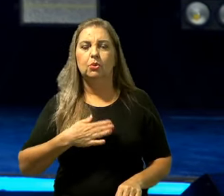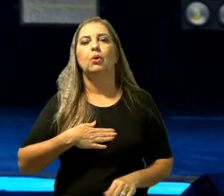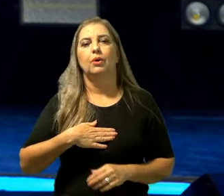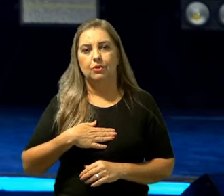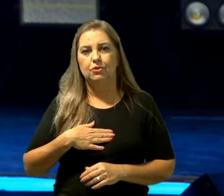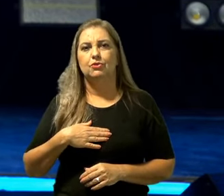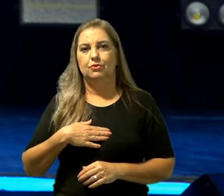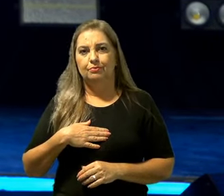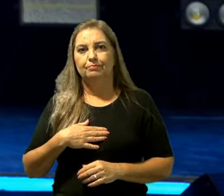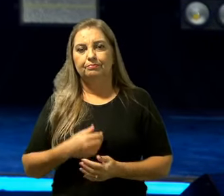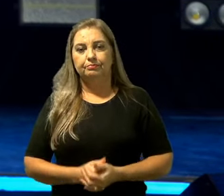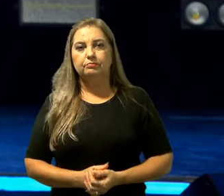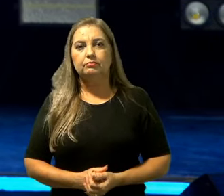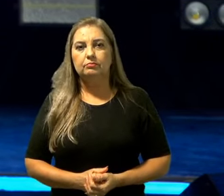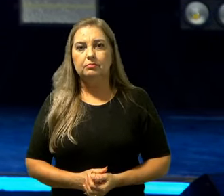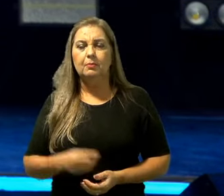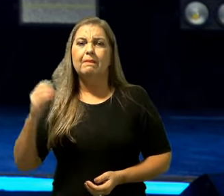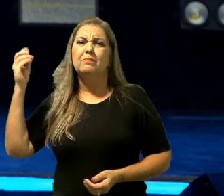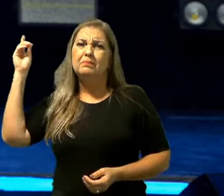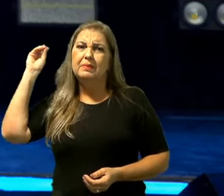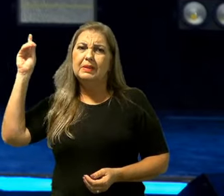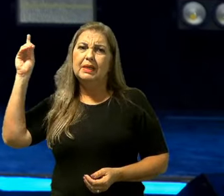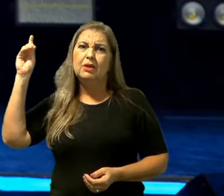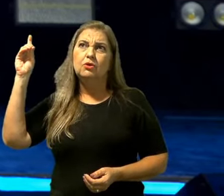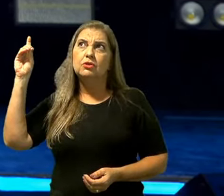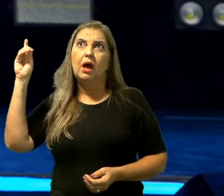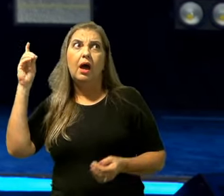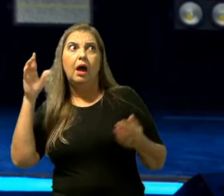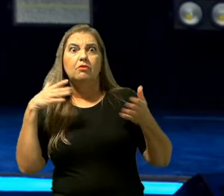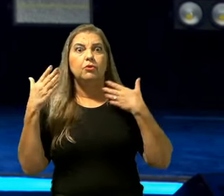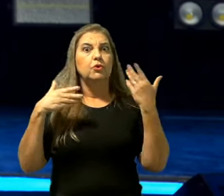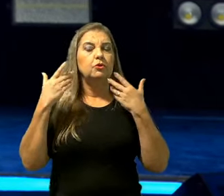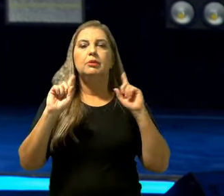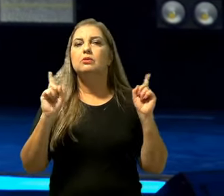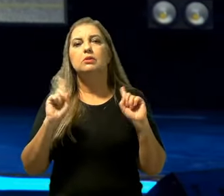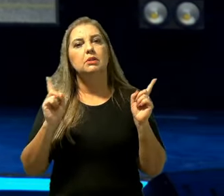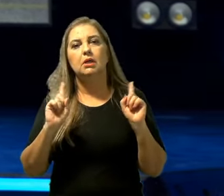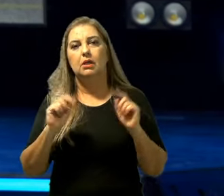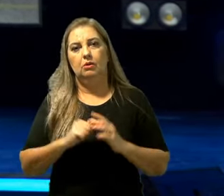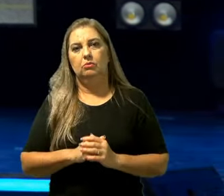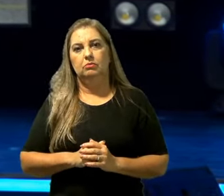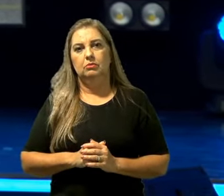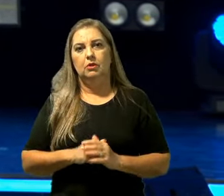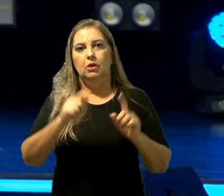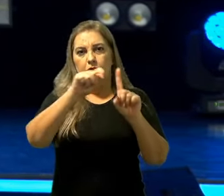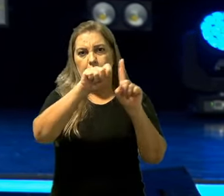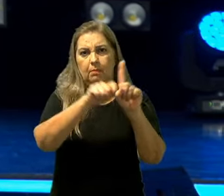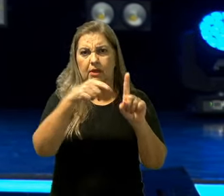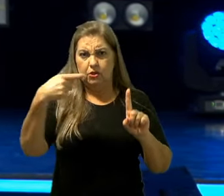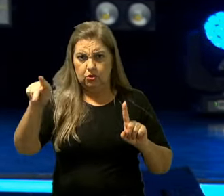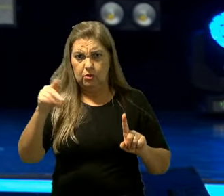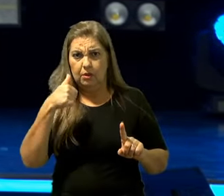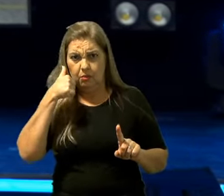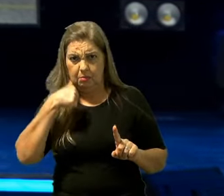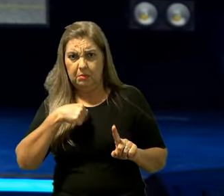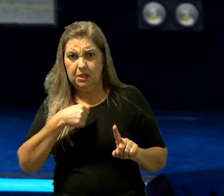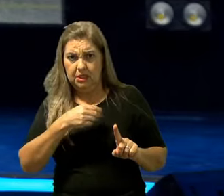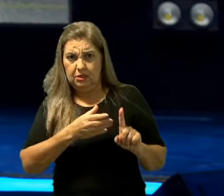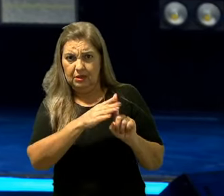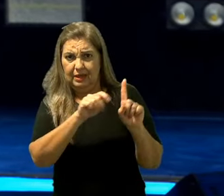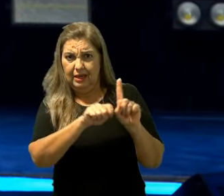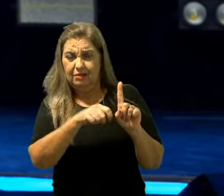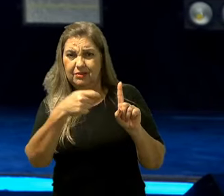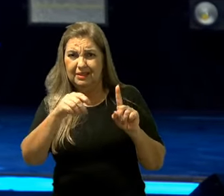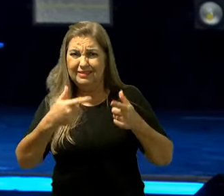sua chegada na terra. Deus não foi pego de surpresa quando sua mãe estava grávida de você. Antes da sua